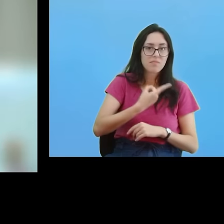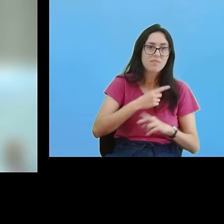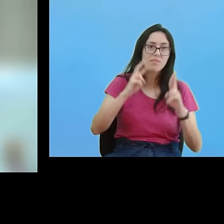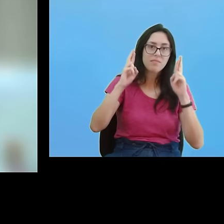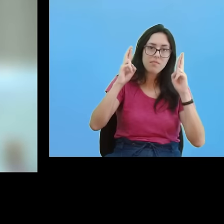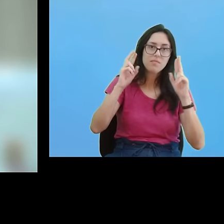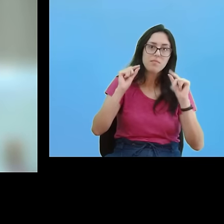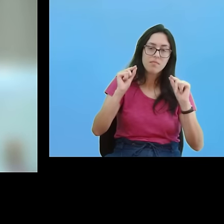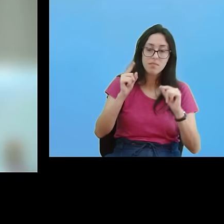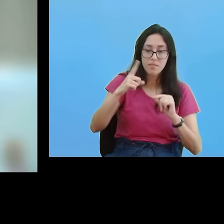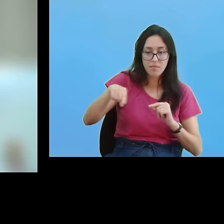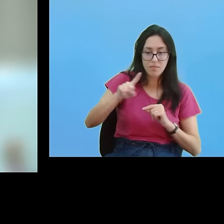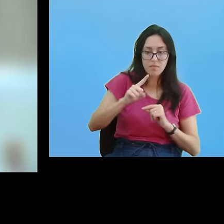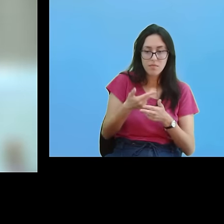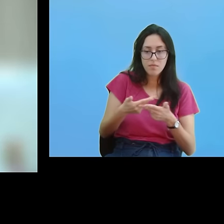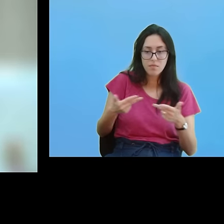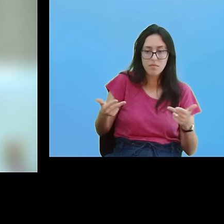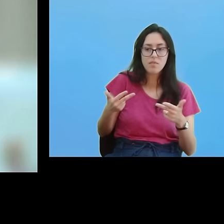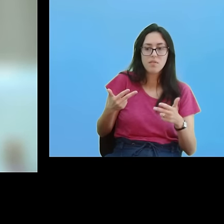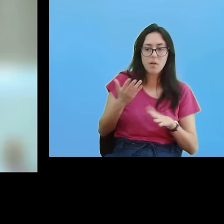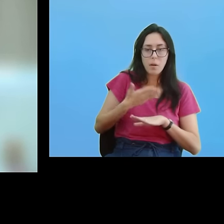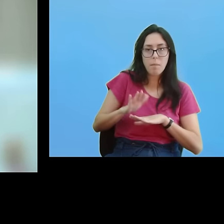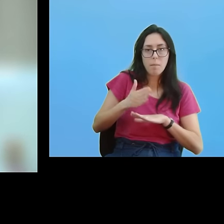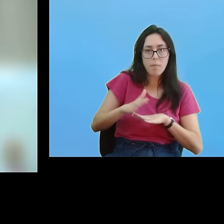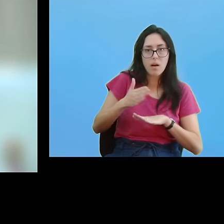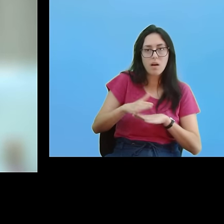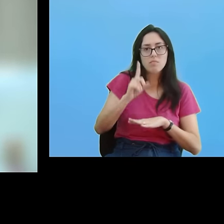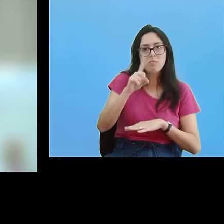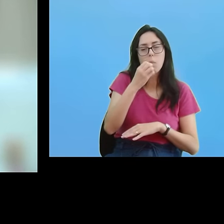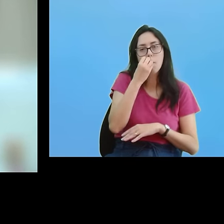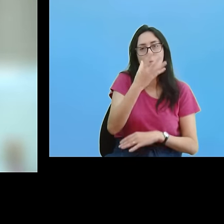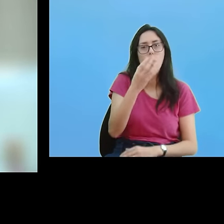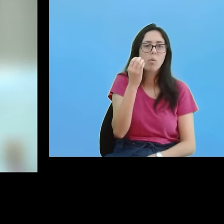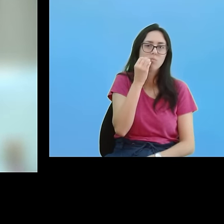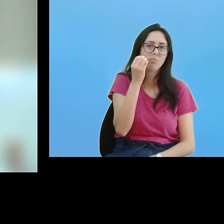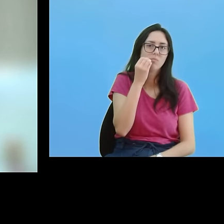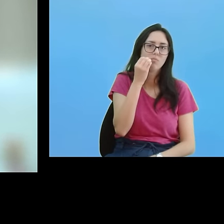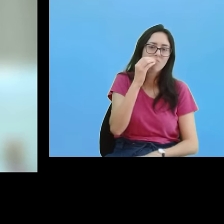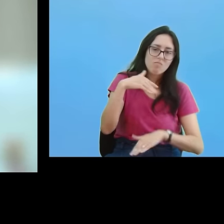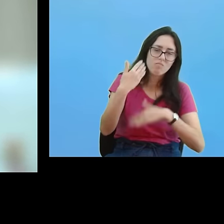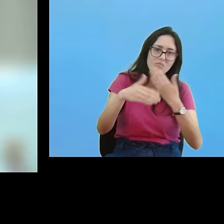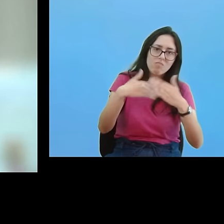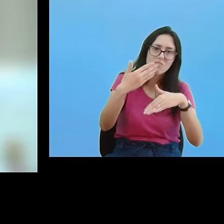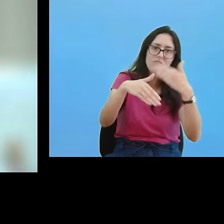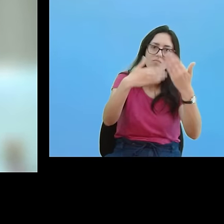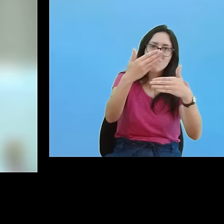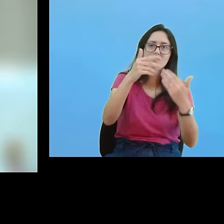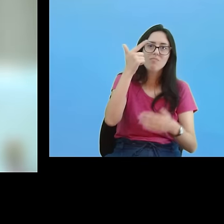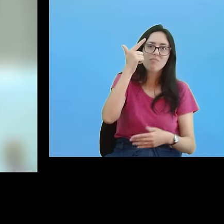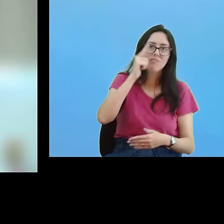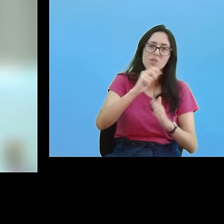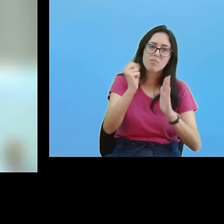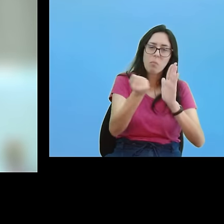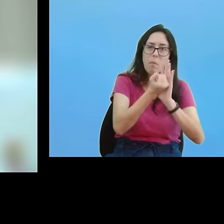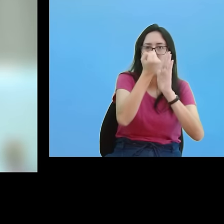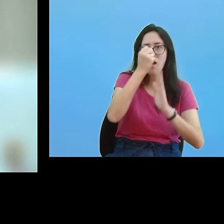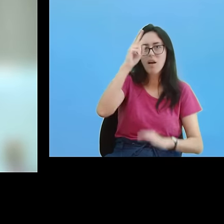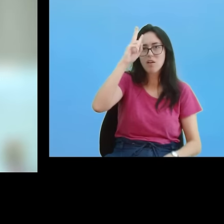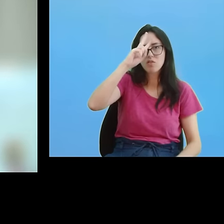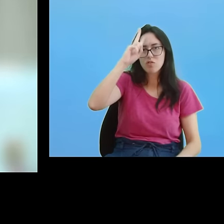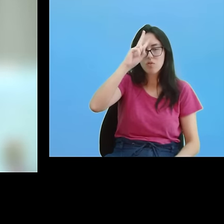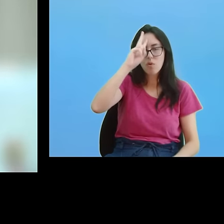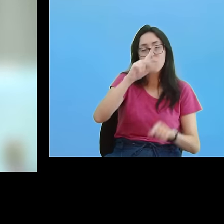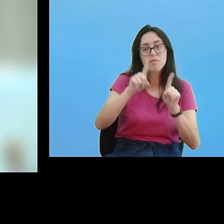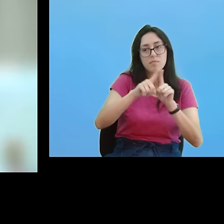são práticas que, né, têm aí boas possibilidades, assim, de deixar um legado, uma história, né, e que